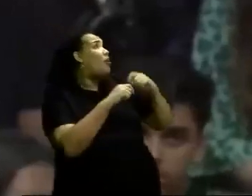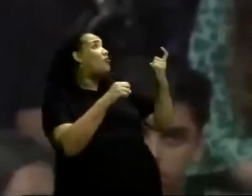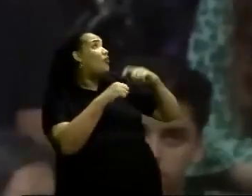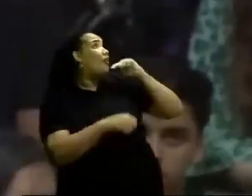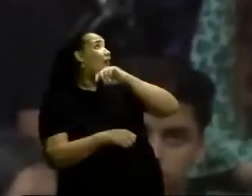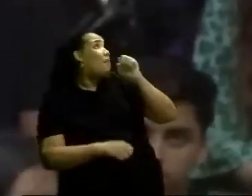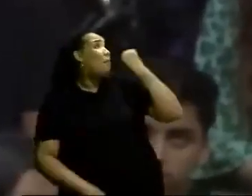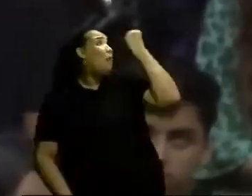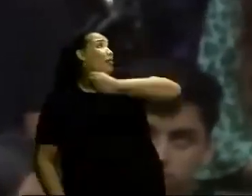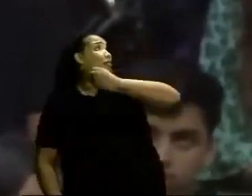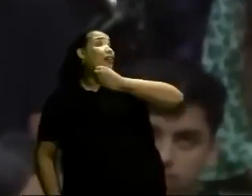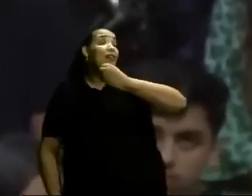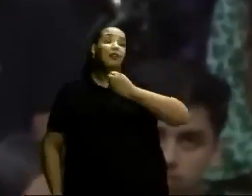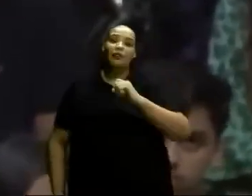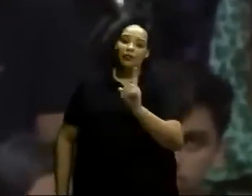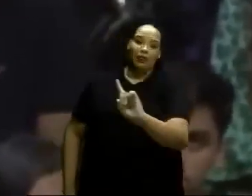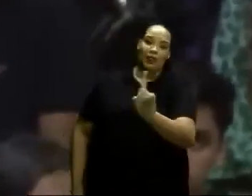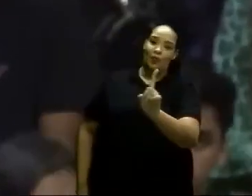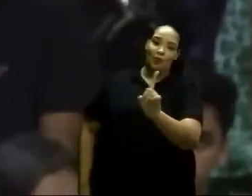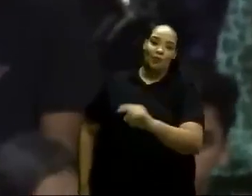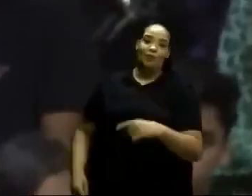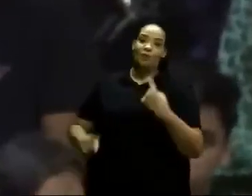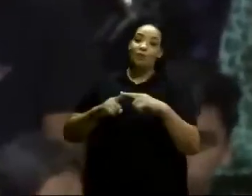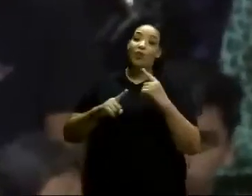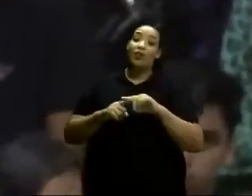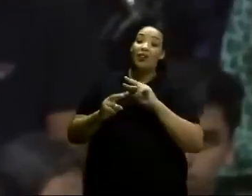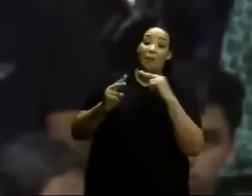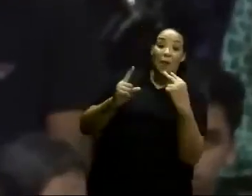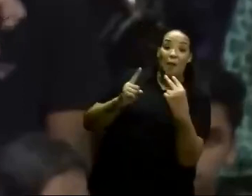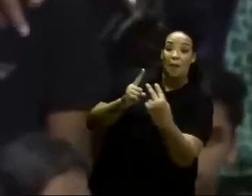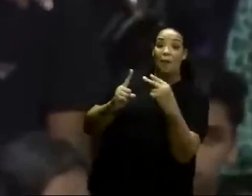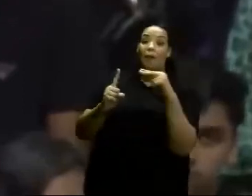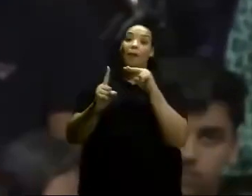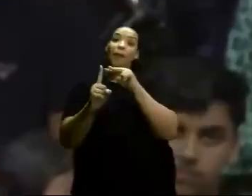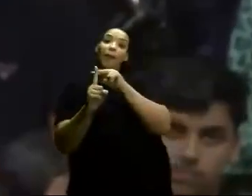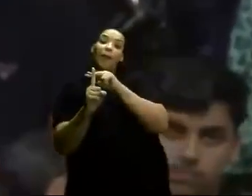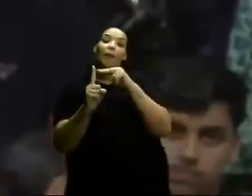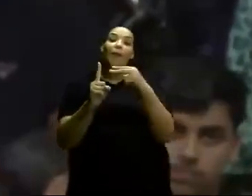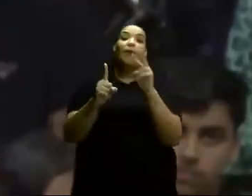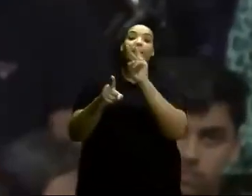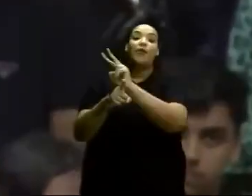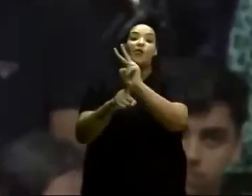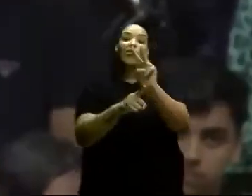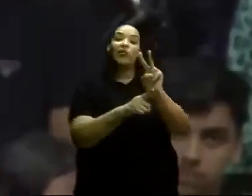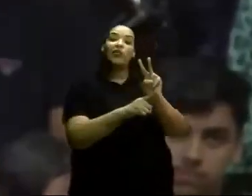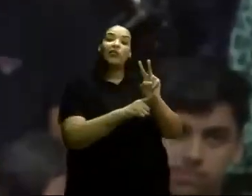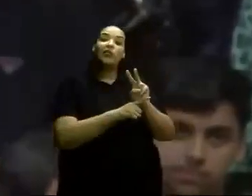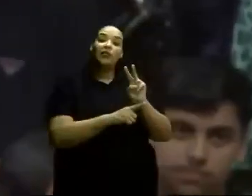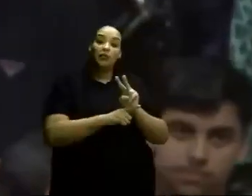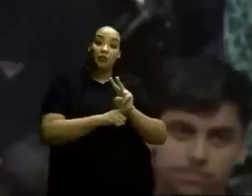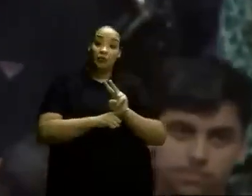e matar ele? O Senhor disse: não, porque ao em volta dele eu coloquei um cerco. Olha o que Deus está dizendo